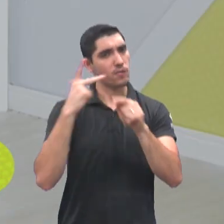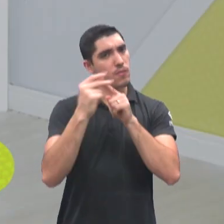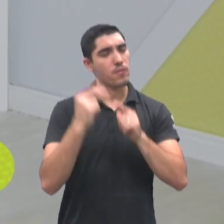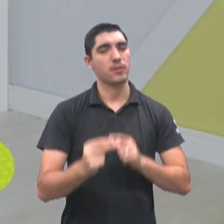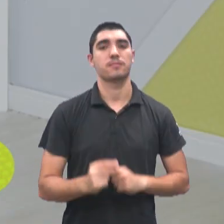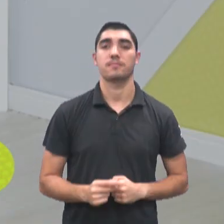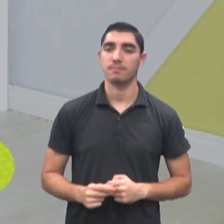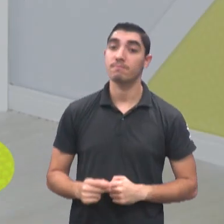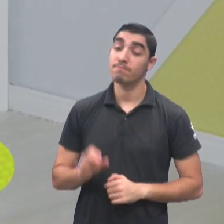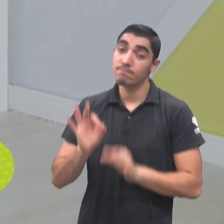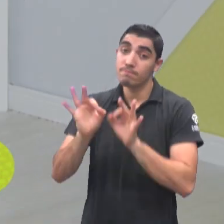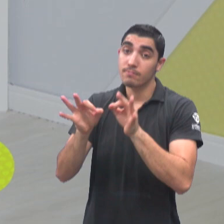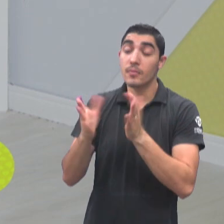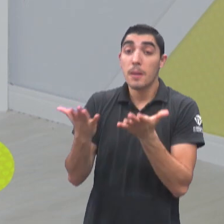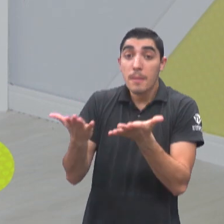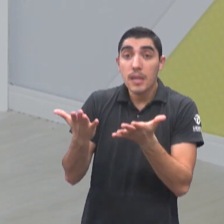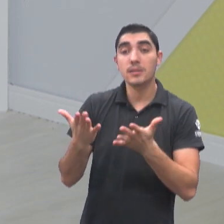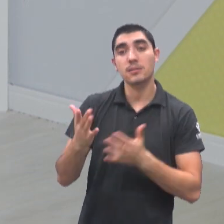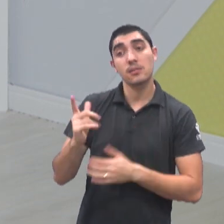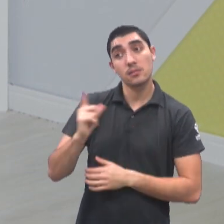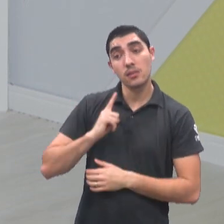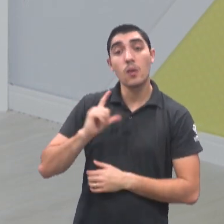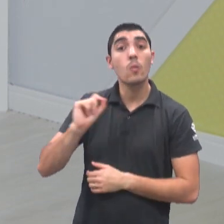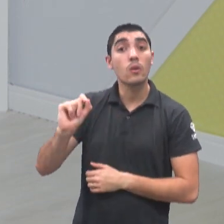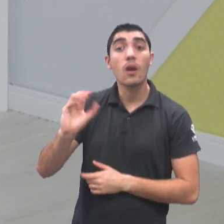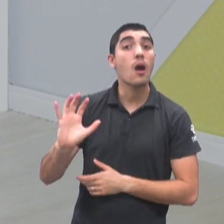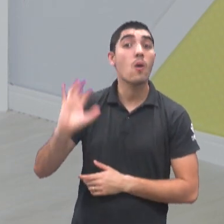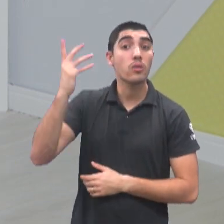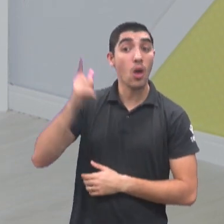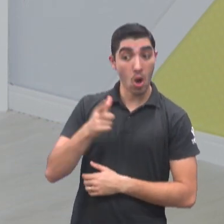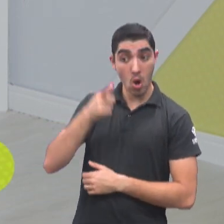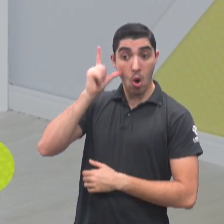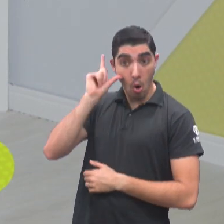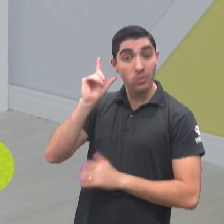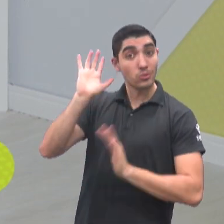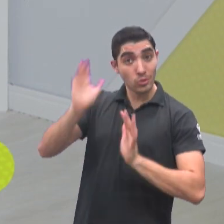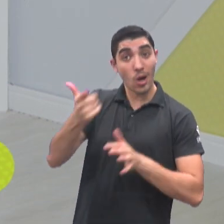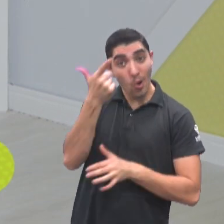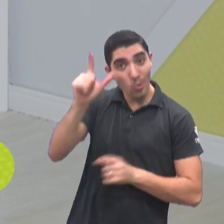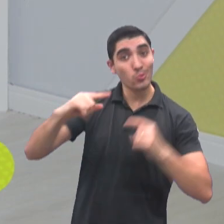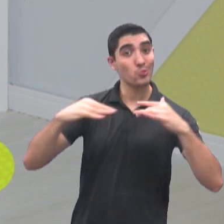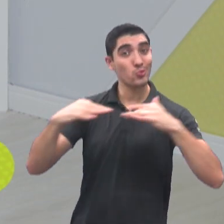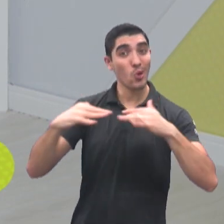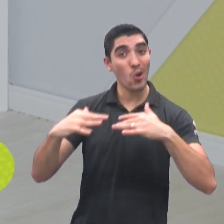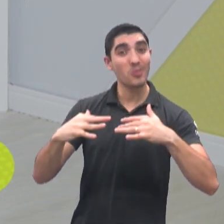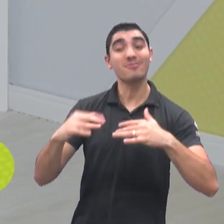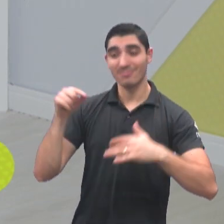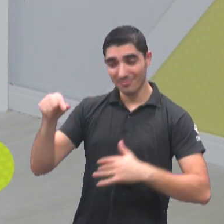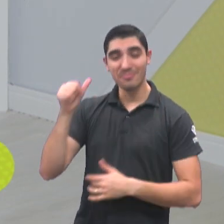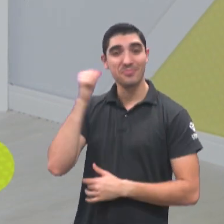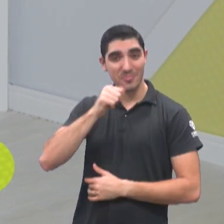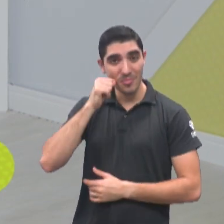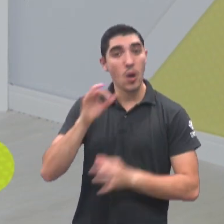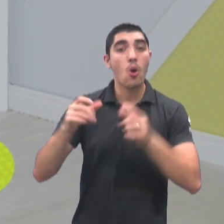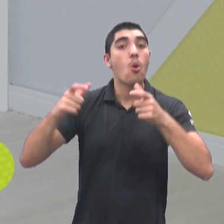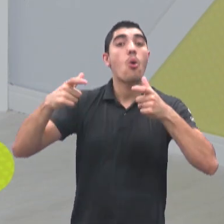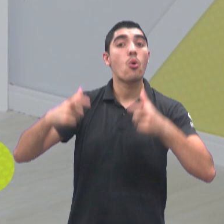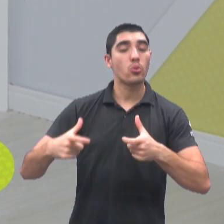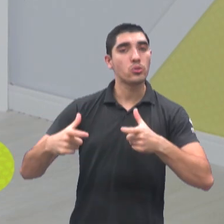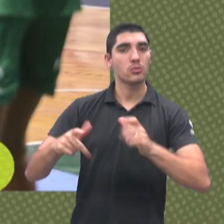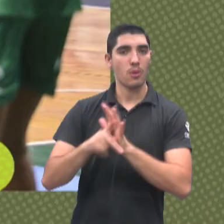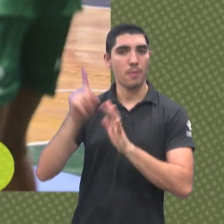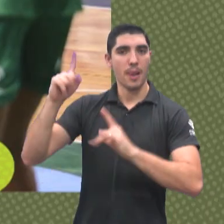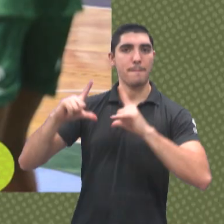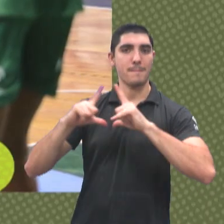mas como sempre existe um dia após o outro. E ontem pela manhã o São José já estava em quadra novamente no ginásio da ASEB em